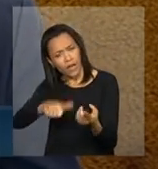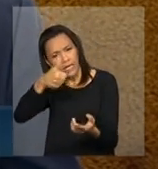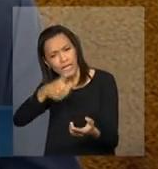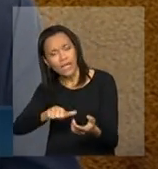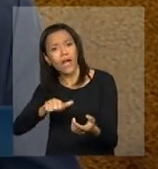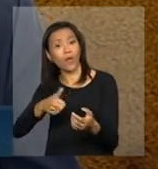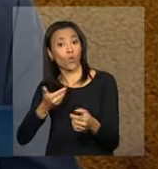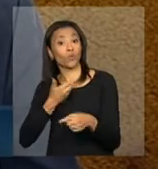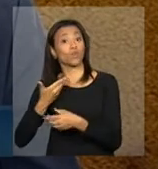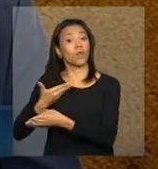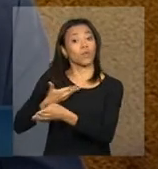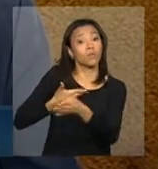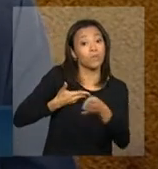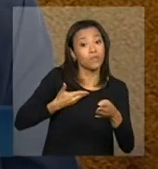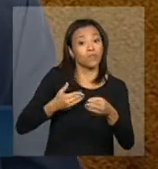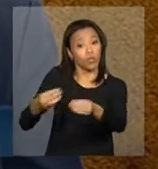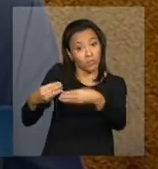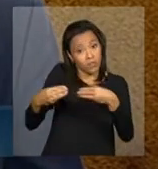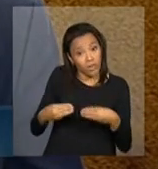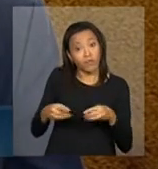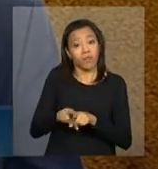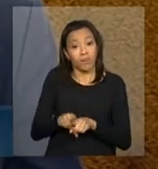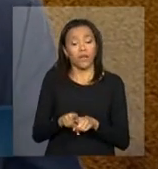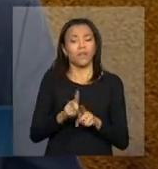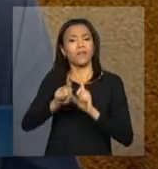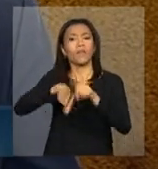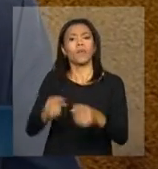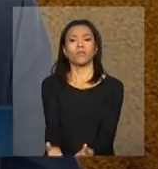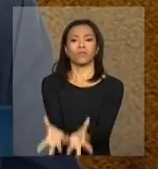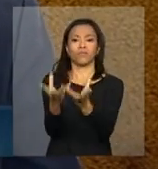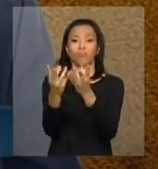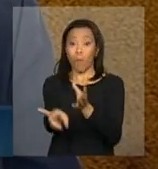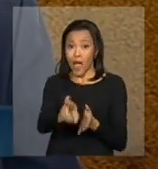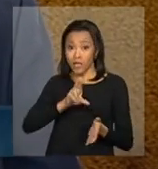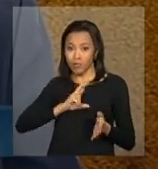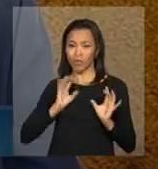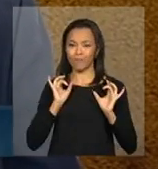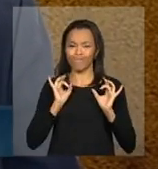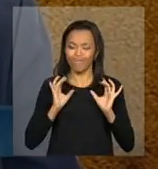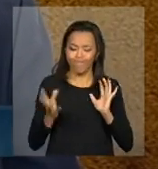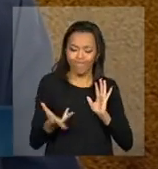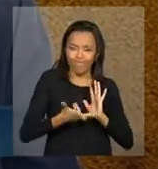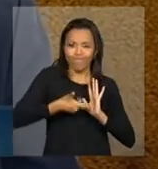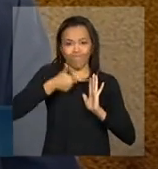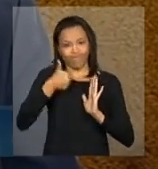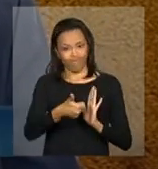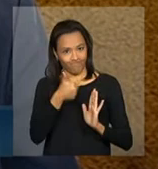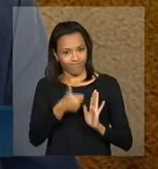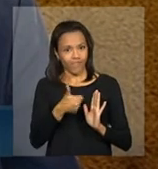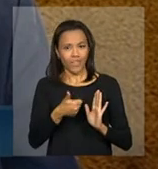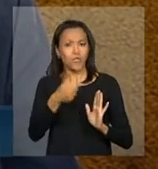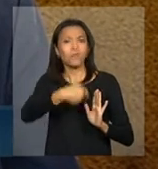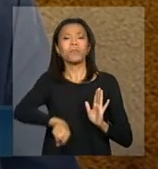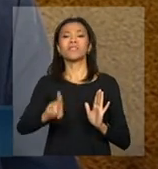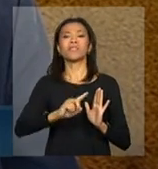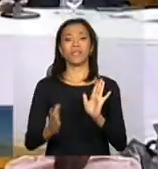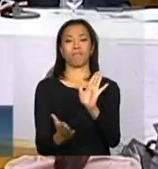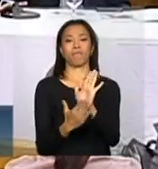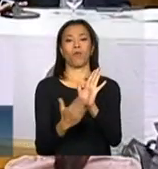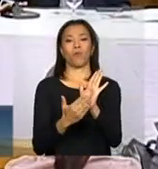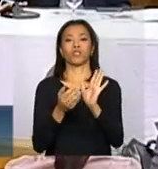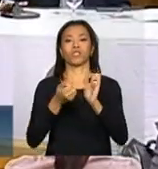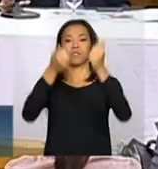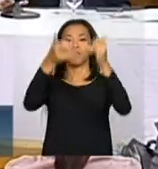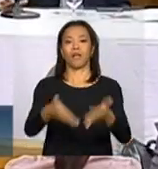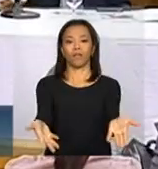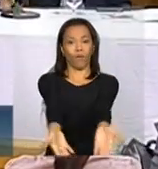os demais colegas, os órgãos, e depois trazer uma resposta mais qualificada, que não precisa necessariamente ser apresentada aqui